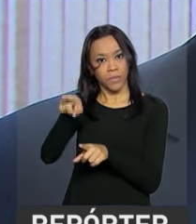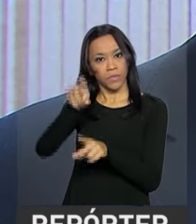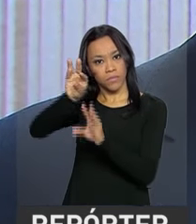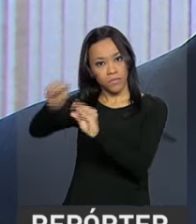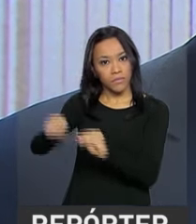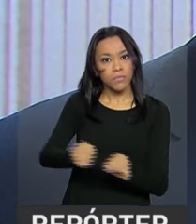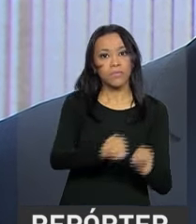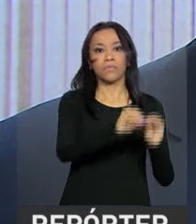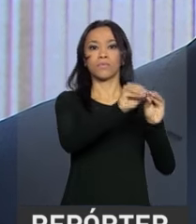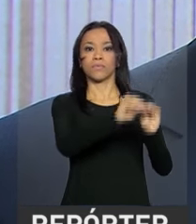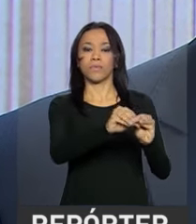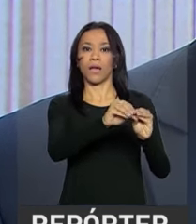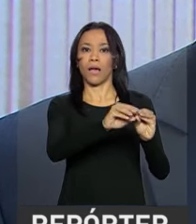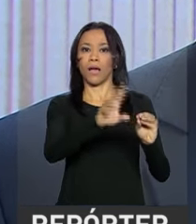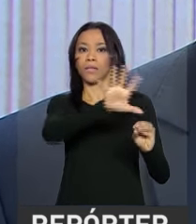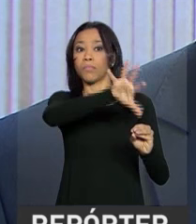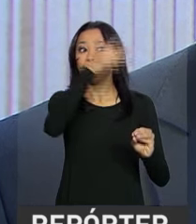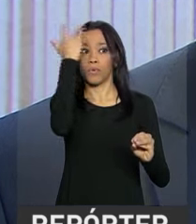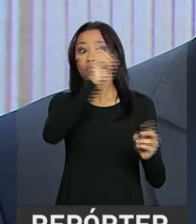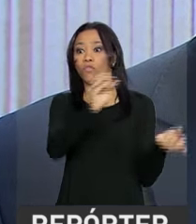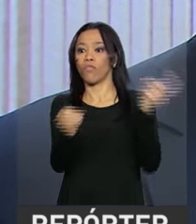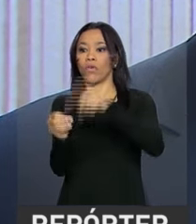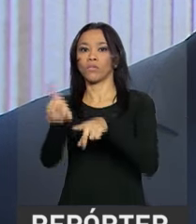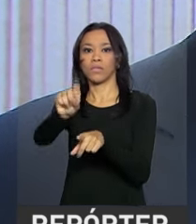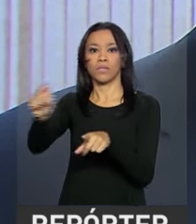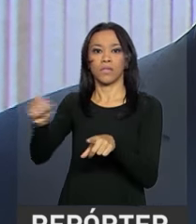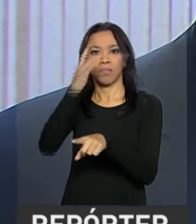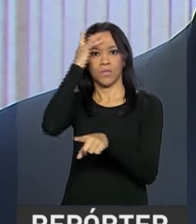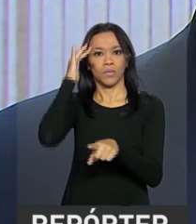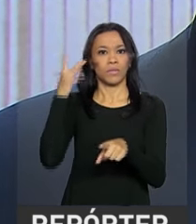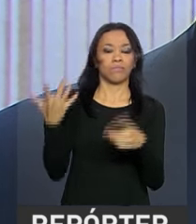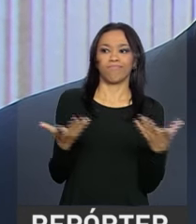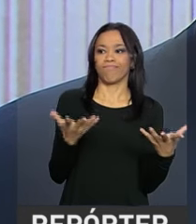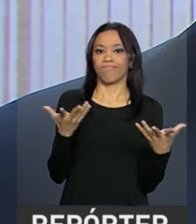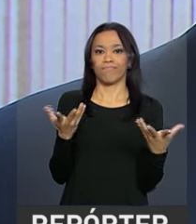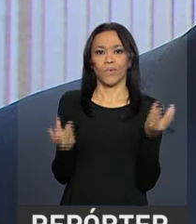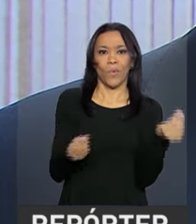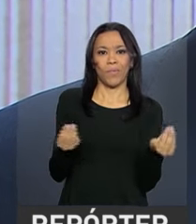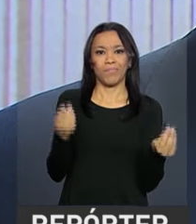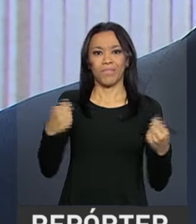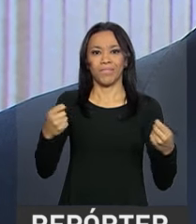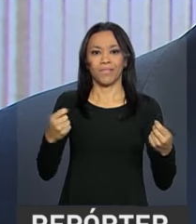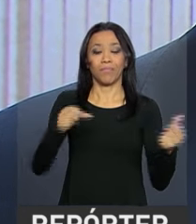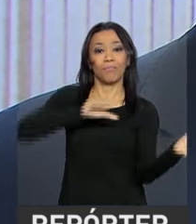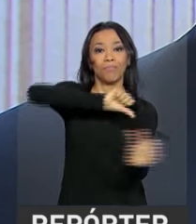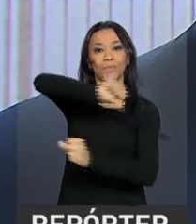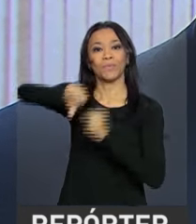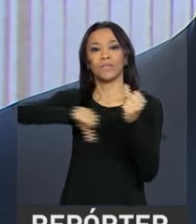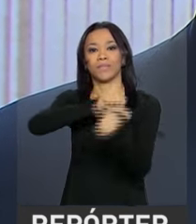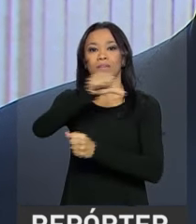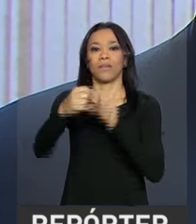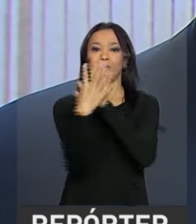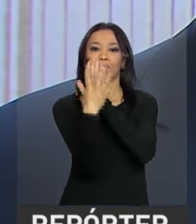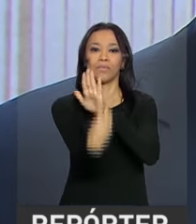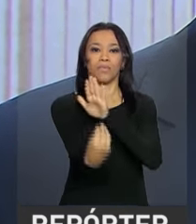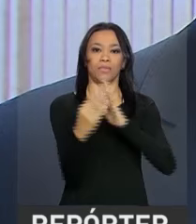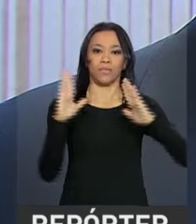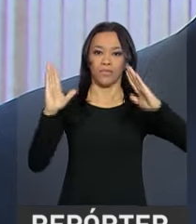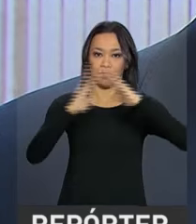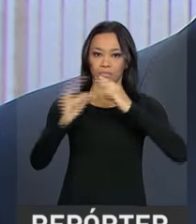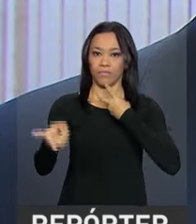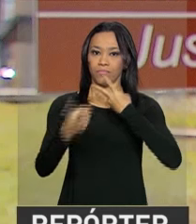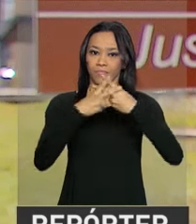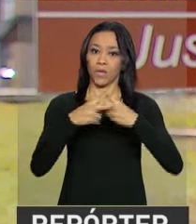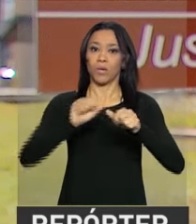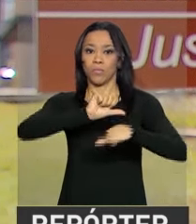unidade são presos mais 100 ou seja uma necessidade de mudança eh do comportamento ou seja mudança